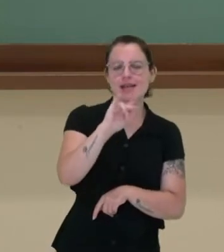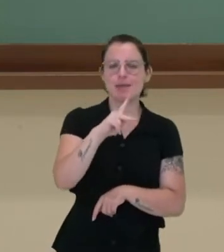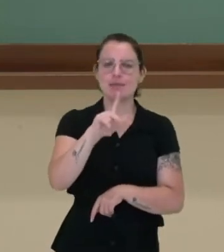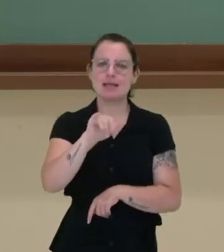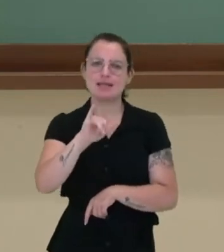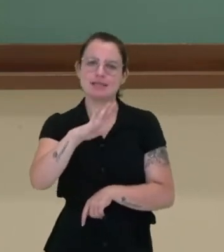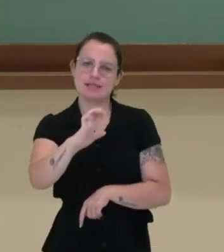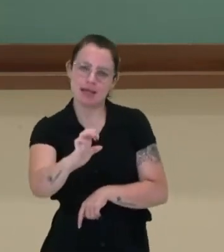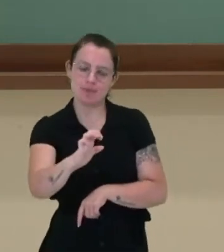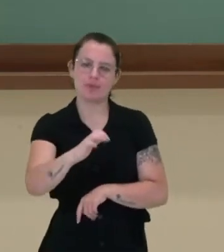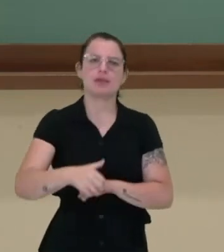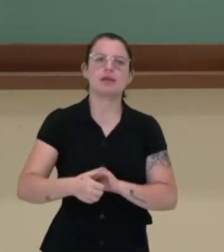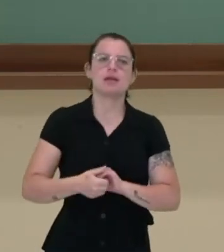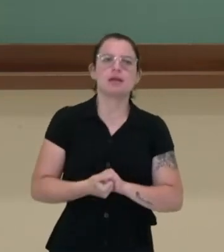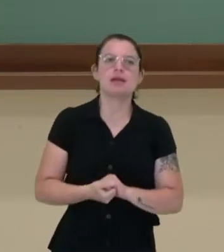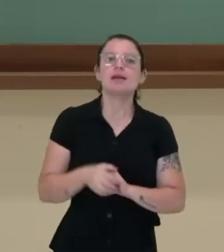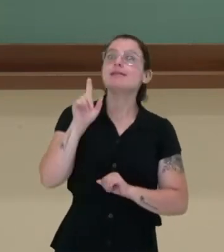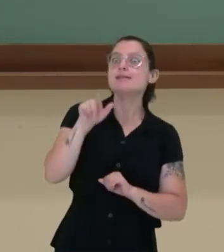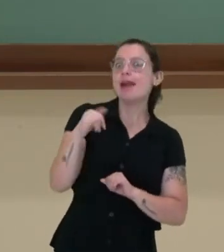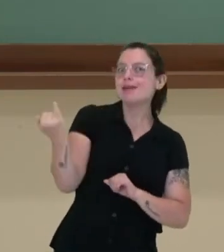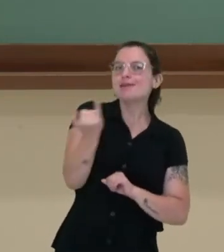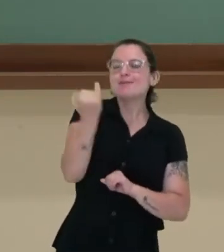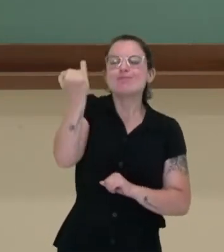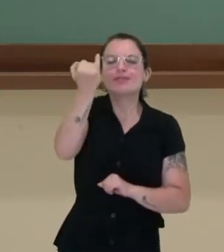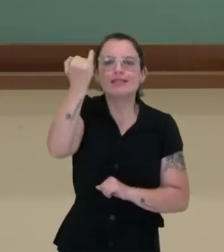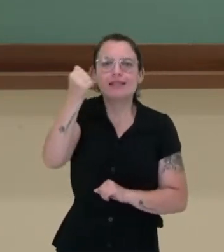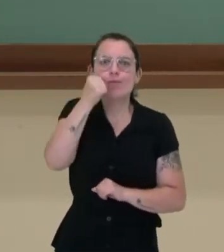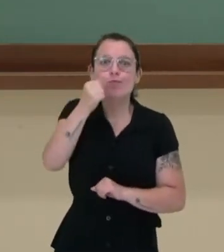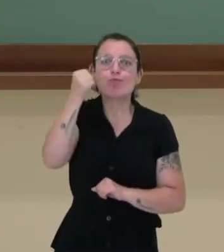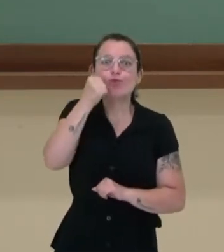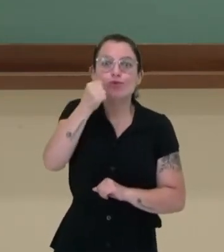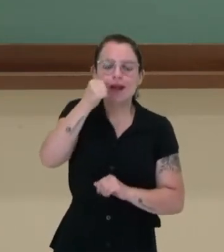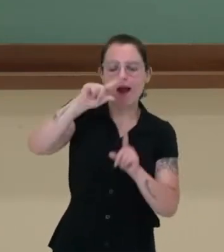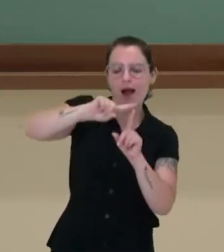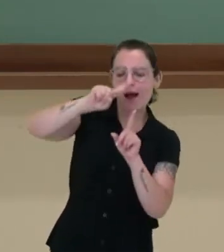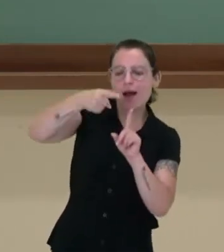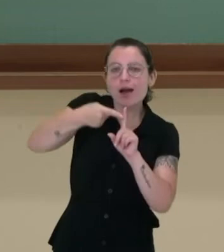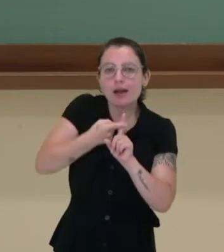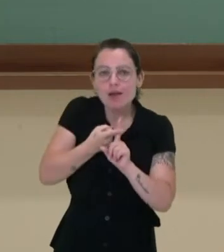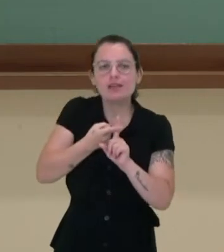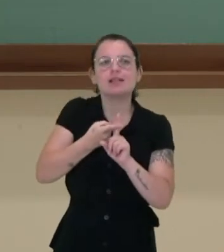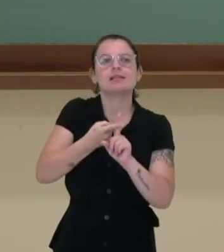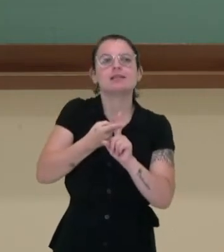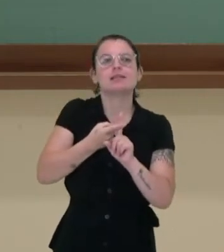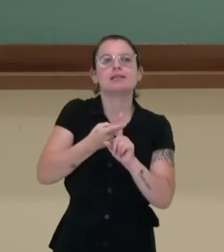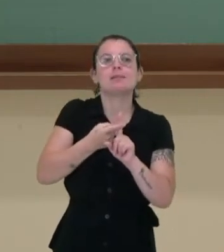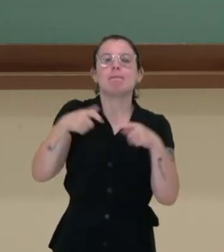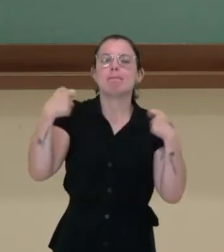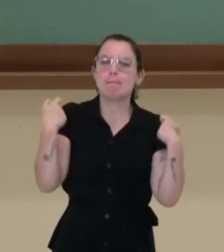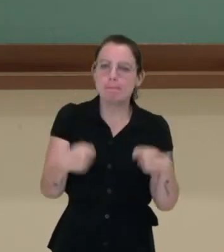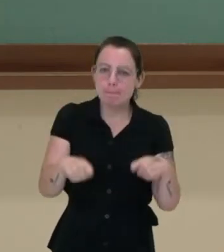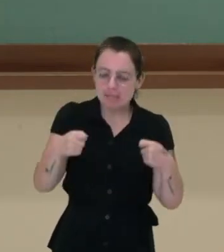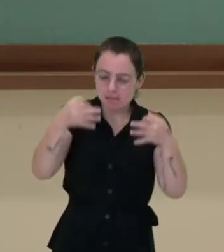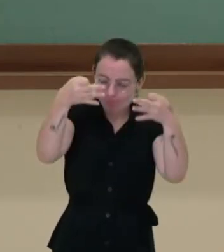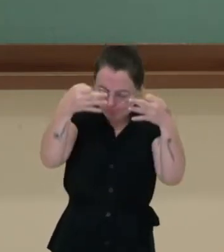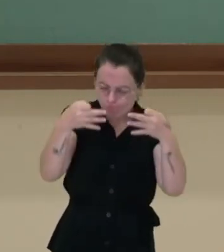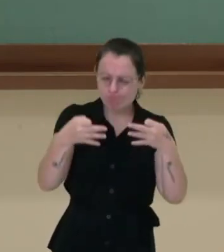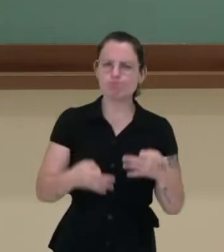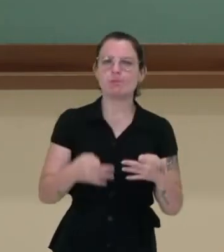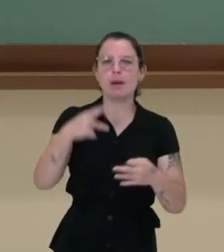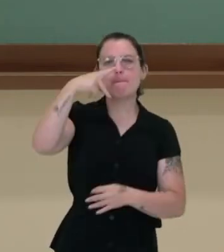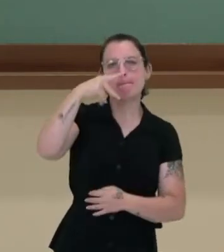a importância das mulheres grávidas fazerem corretamente os